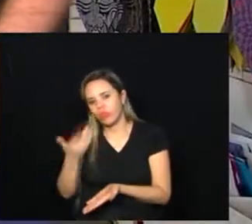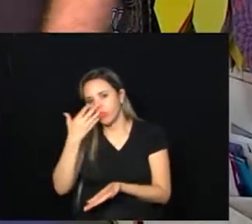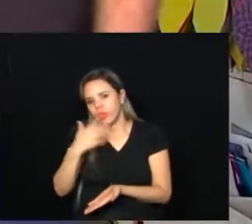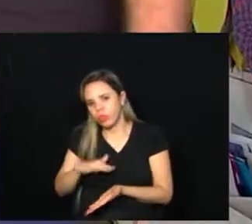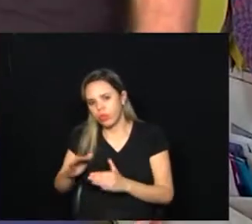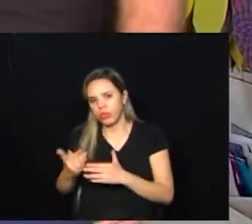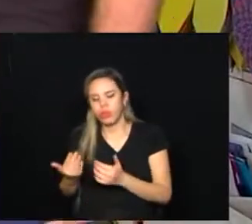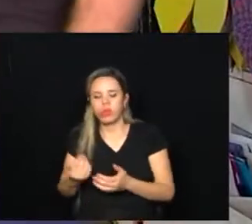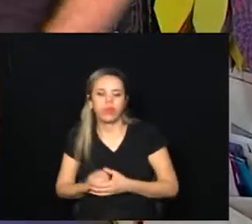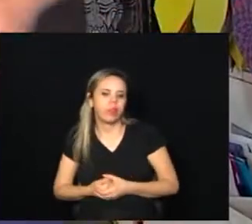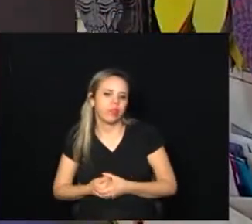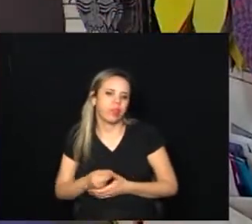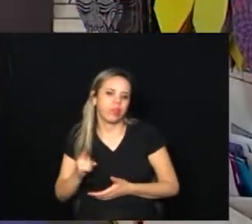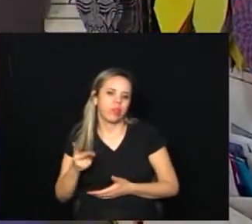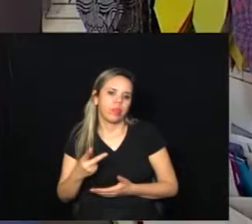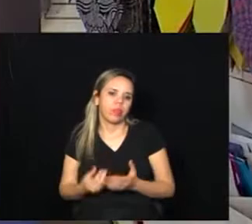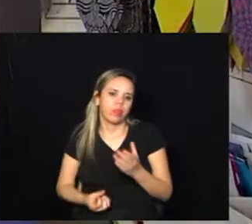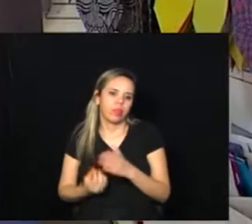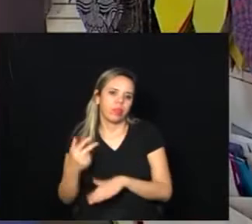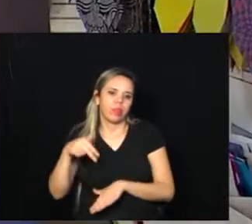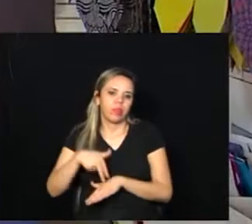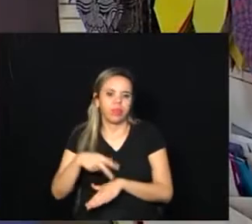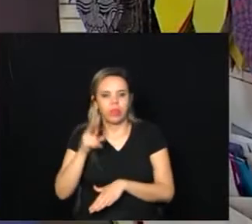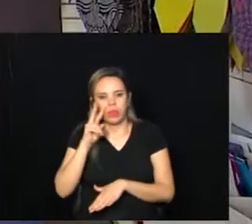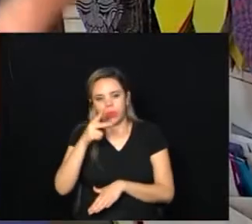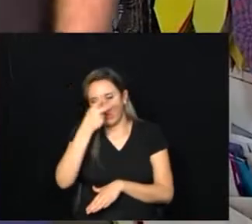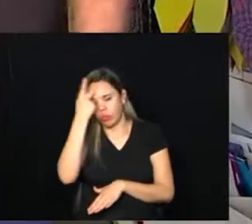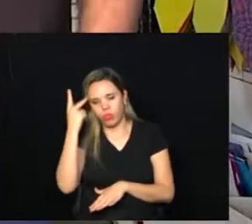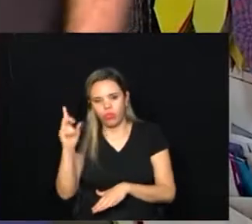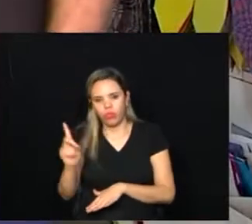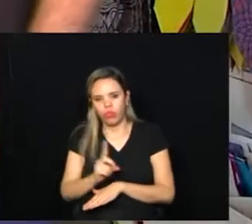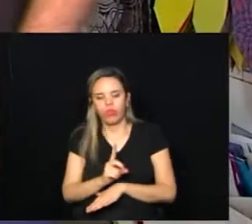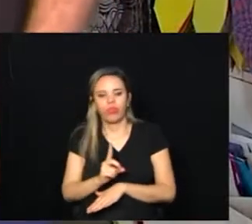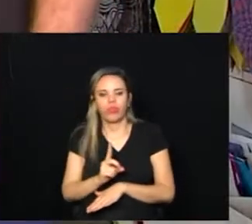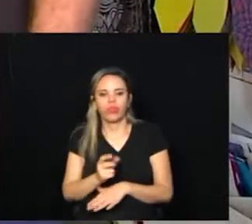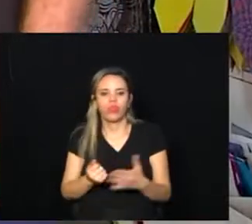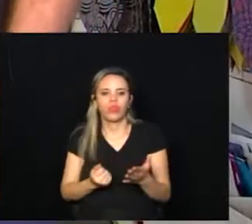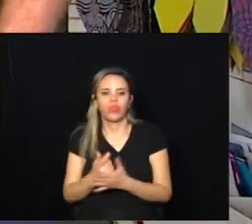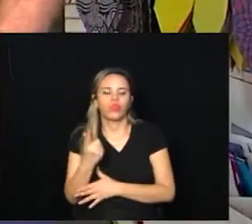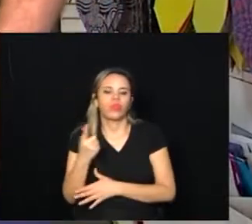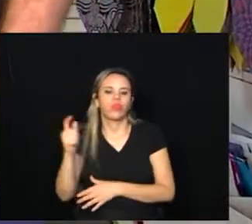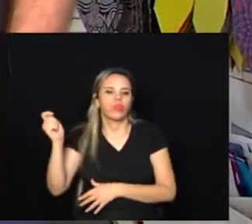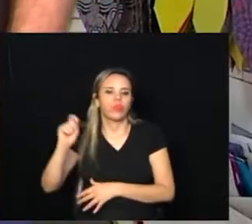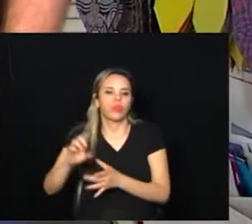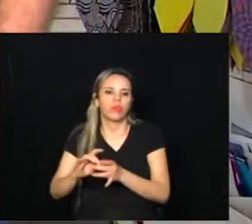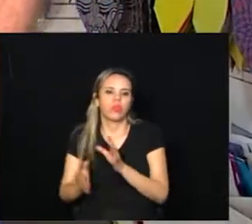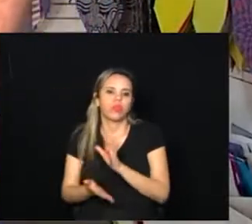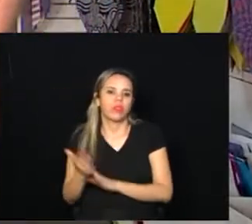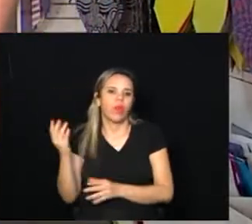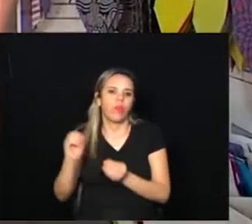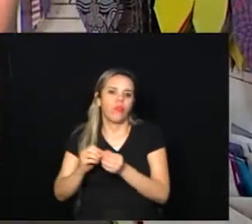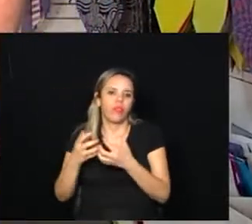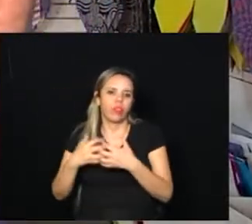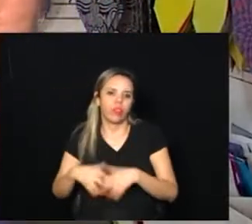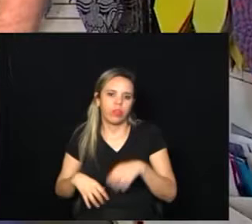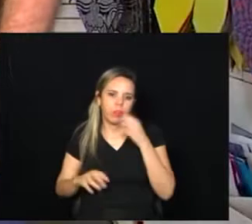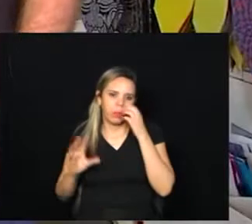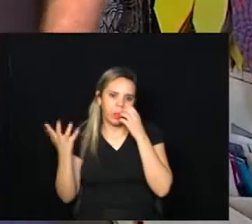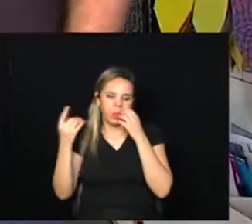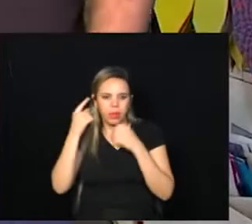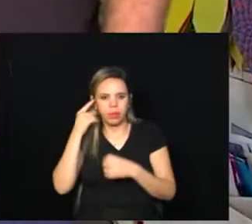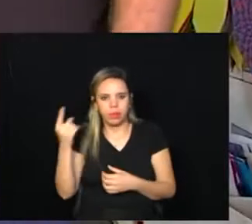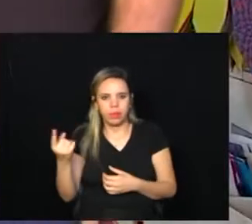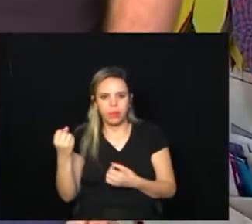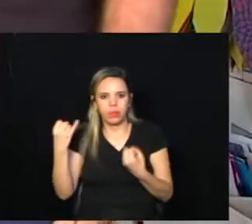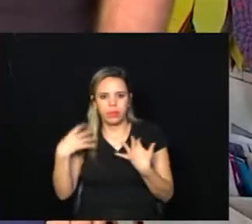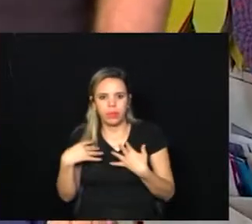do bairro sempre aparece por aqui, a gente já viu um pessoal chegando, vem, compra uma pipa, sai. Como é que funciona? Como que surgiu essa ideia?